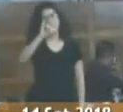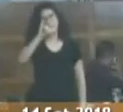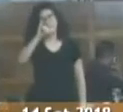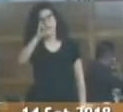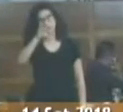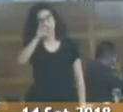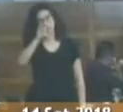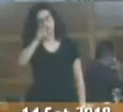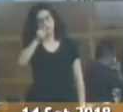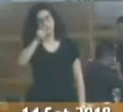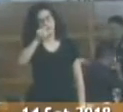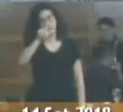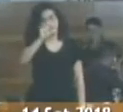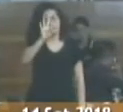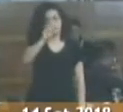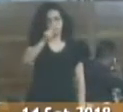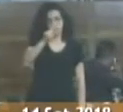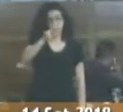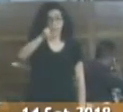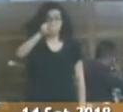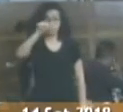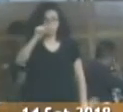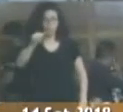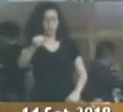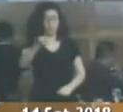principalmente na Baía da Ilha Grande, mas em todo o nosso litoral.